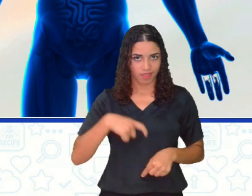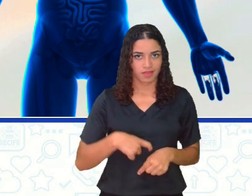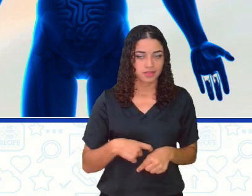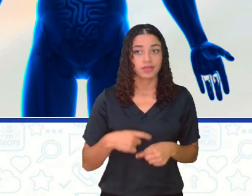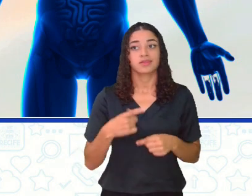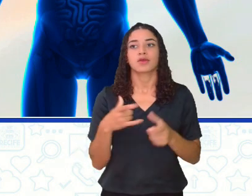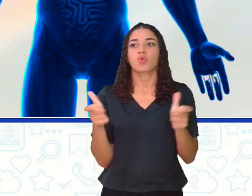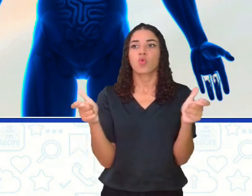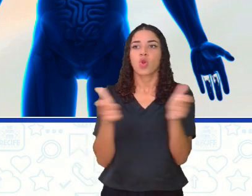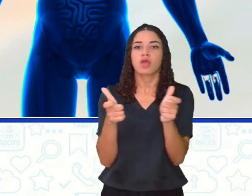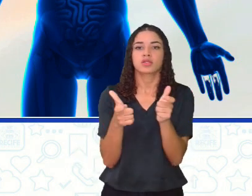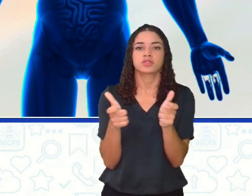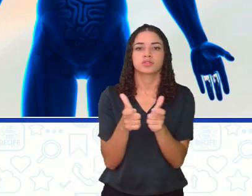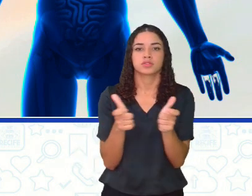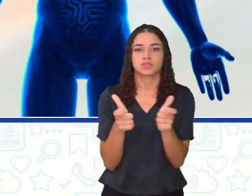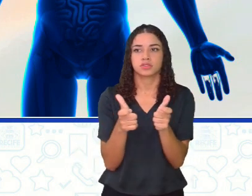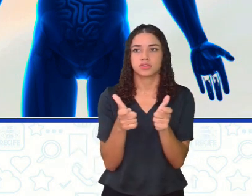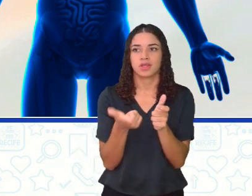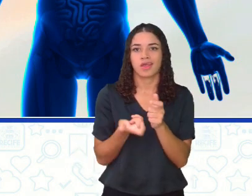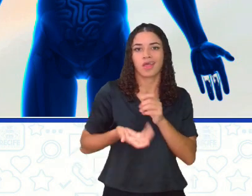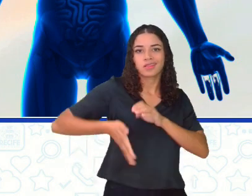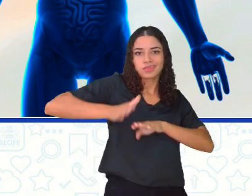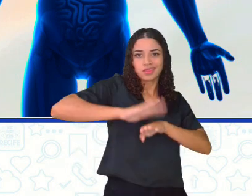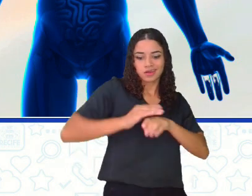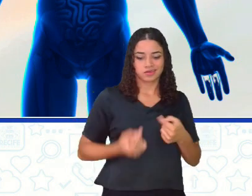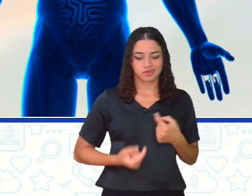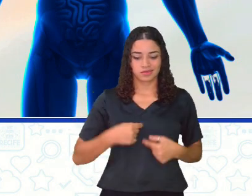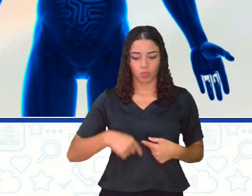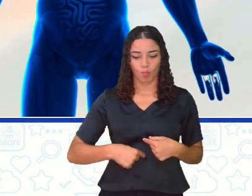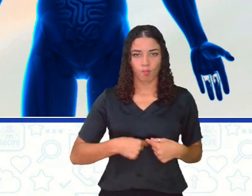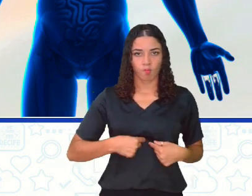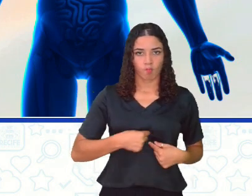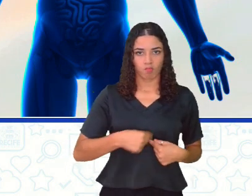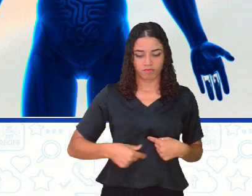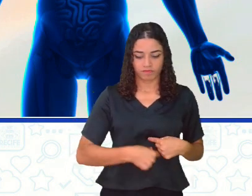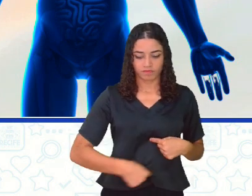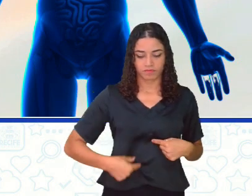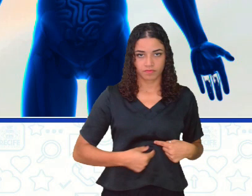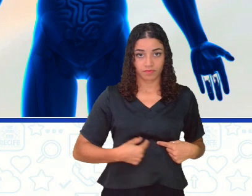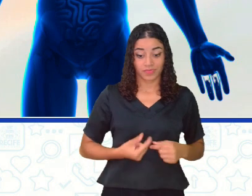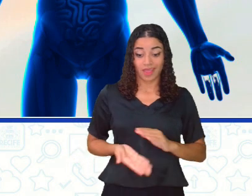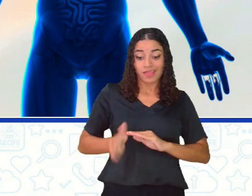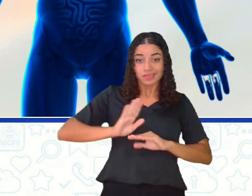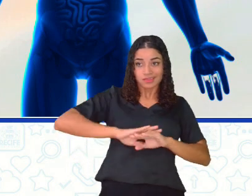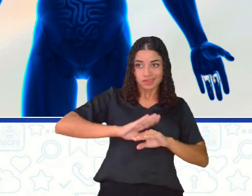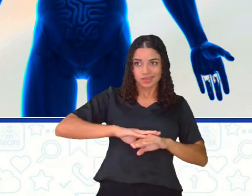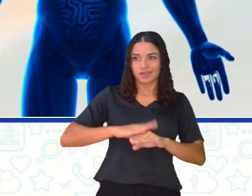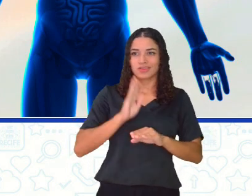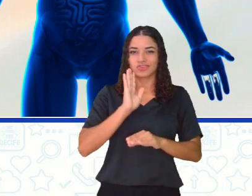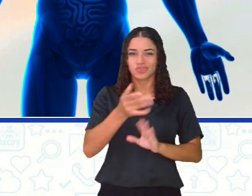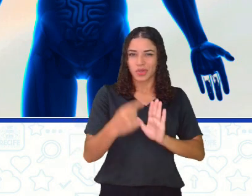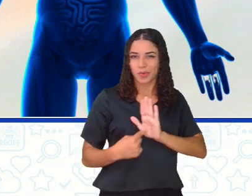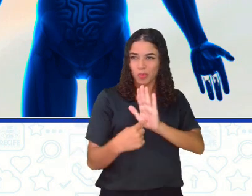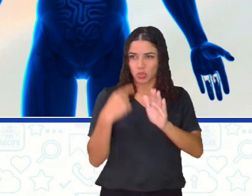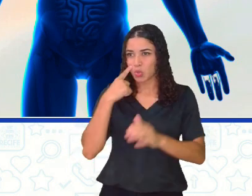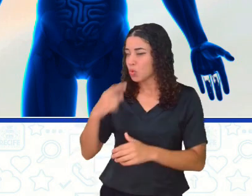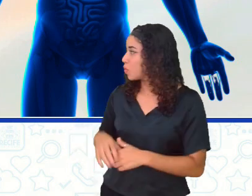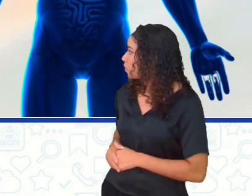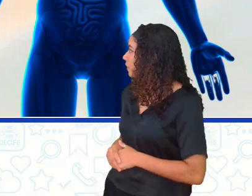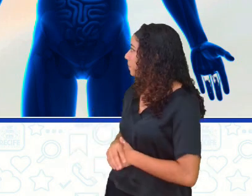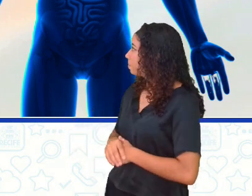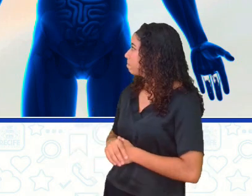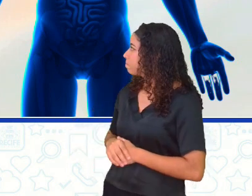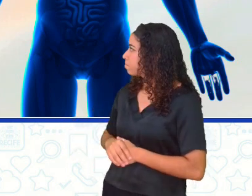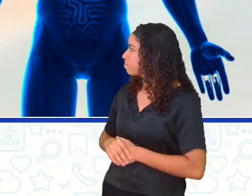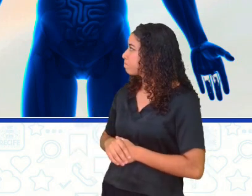está localizado, né, atrás do estômago. Então ele está aí bem pertinho, uma pontinha dele bate no baço, a outra